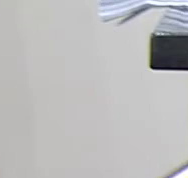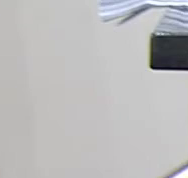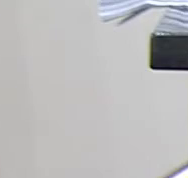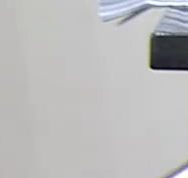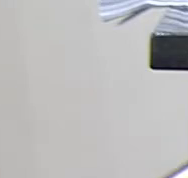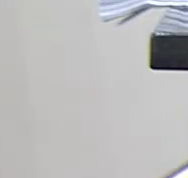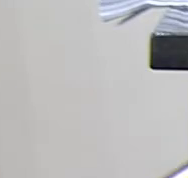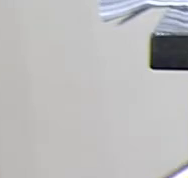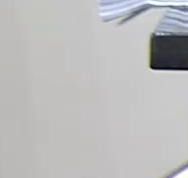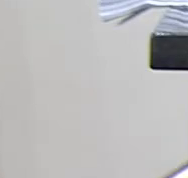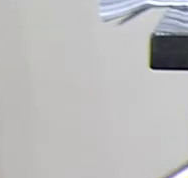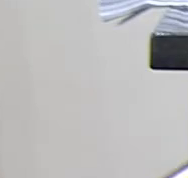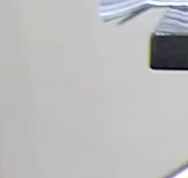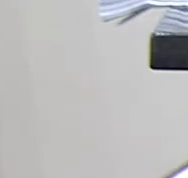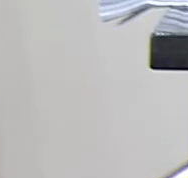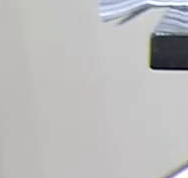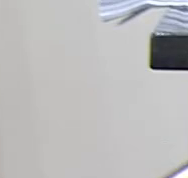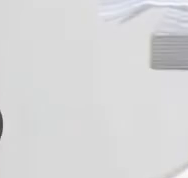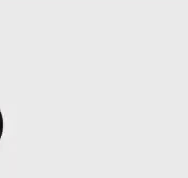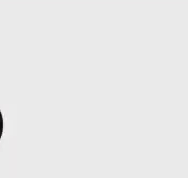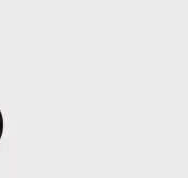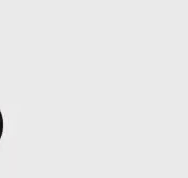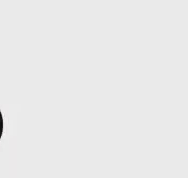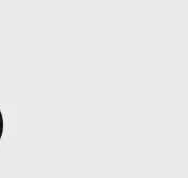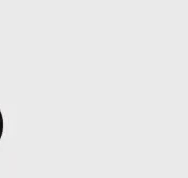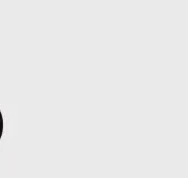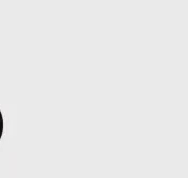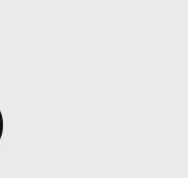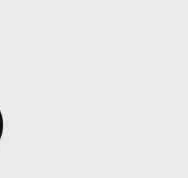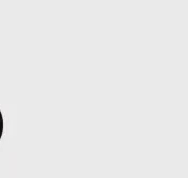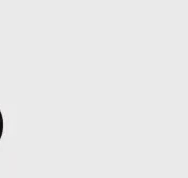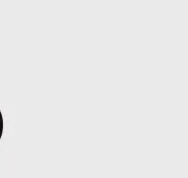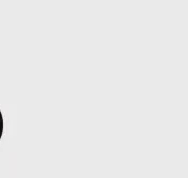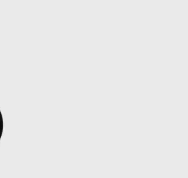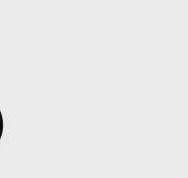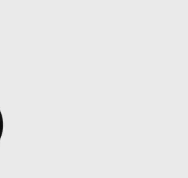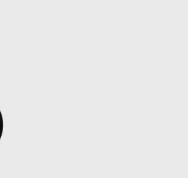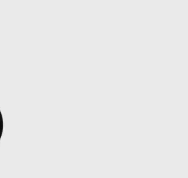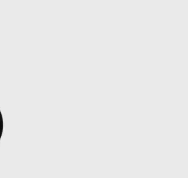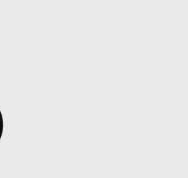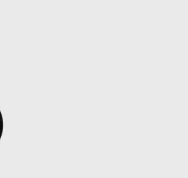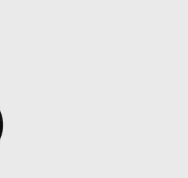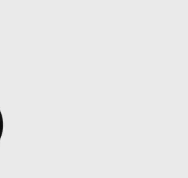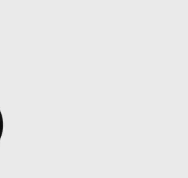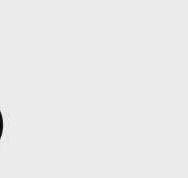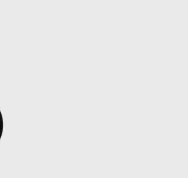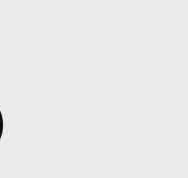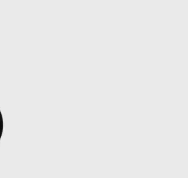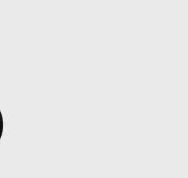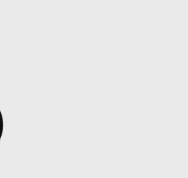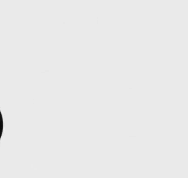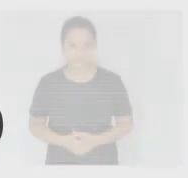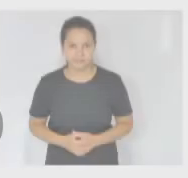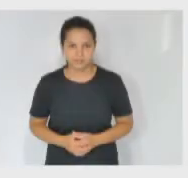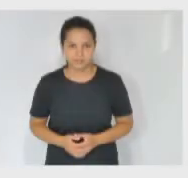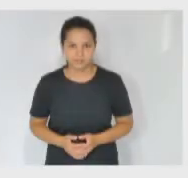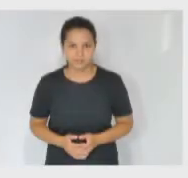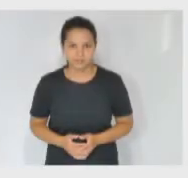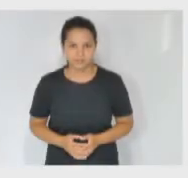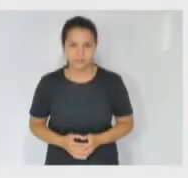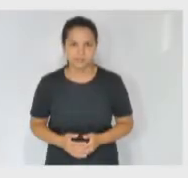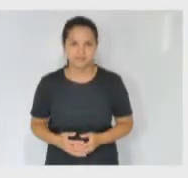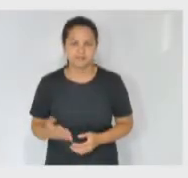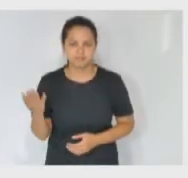os recursos já prometidos pelo nosso governo do Estado para aprovar os nossos